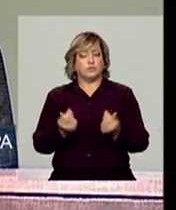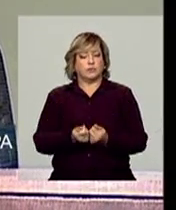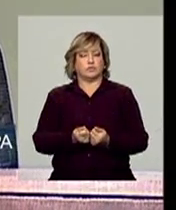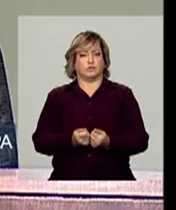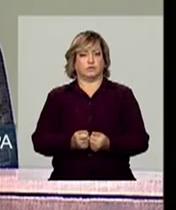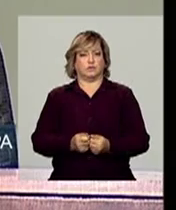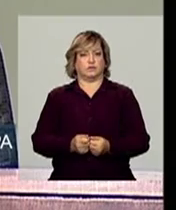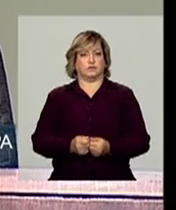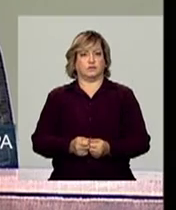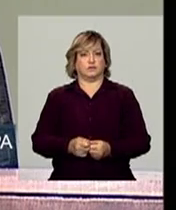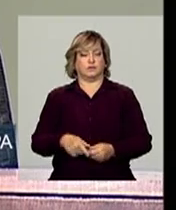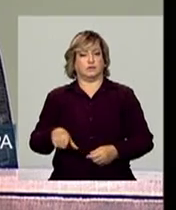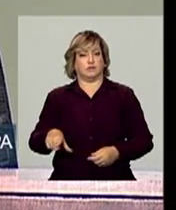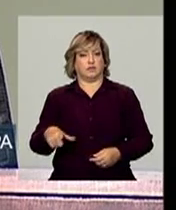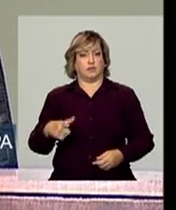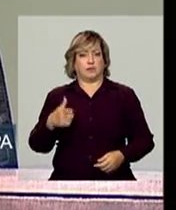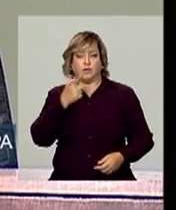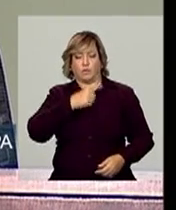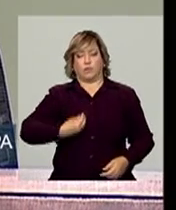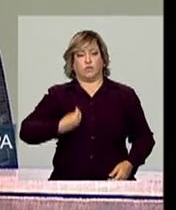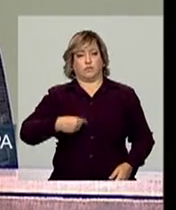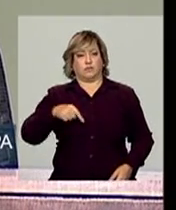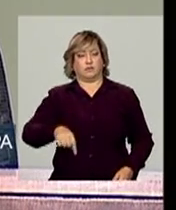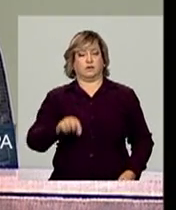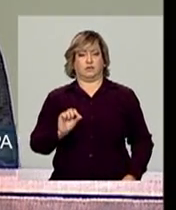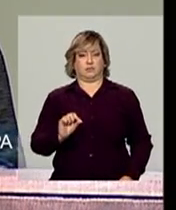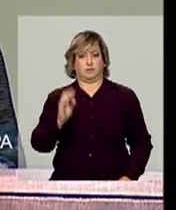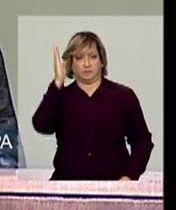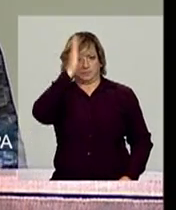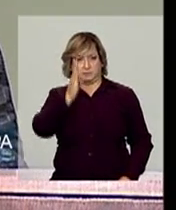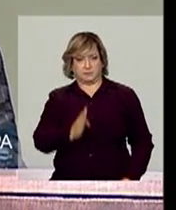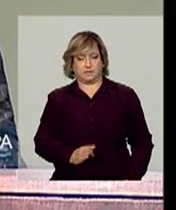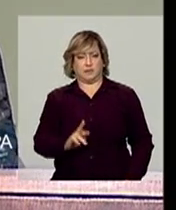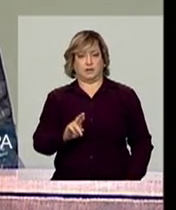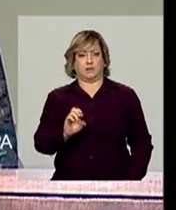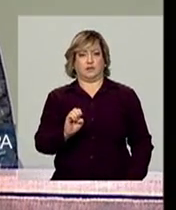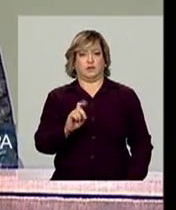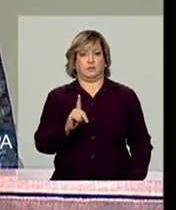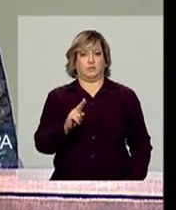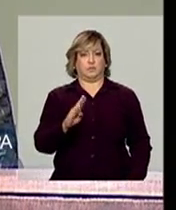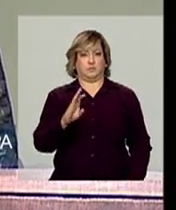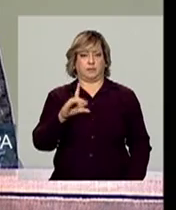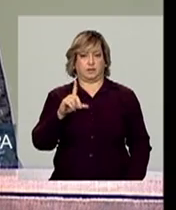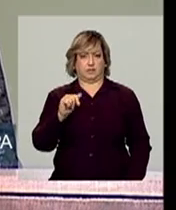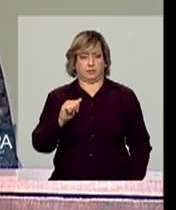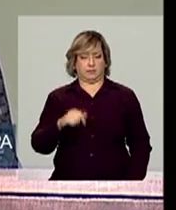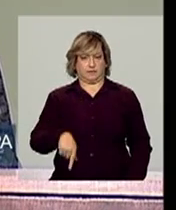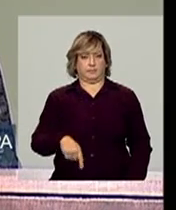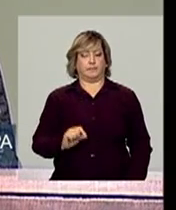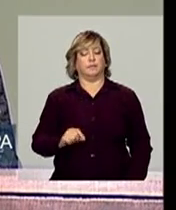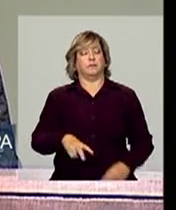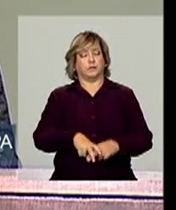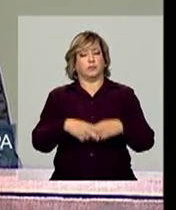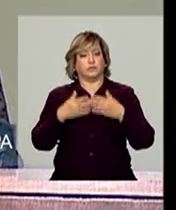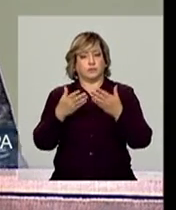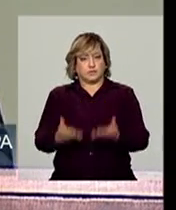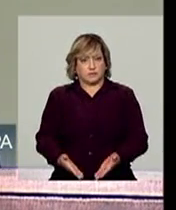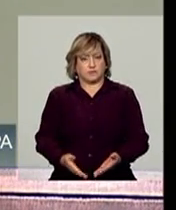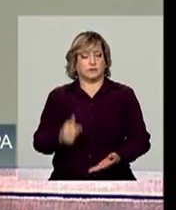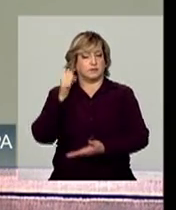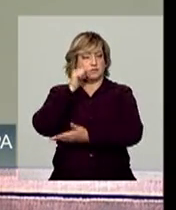da República Brasileira. Por isso, senhoras e senhores,